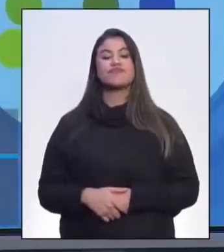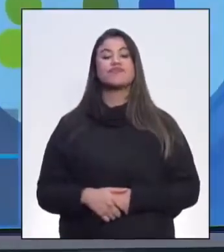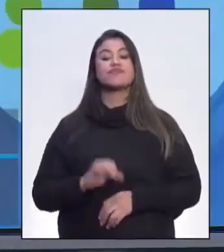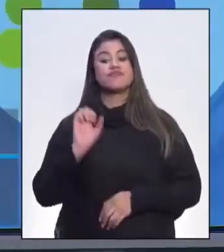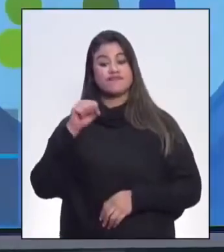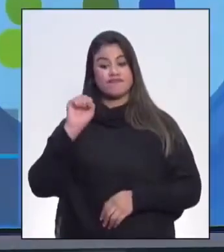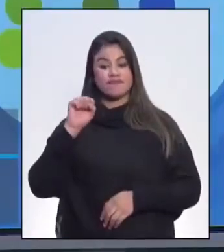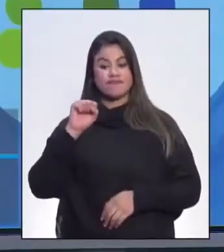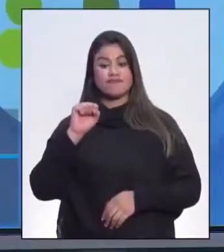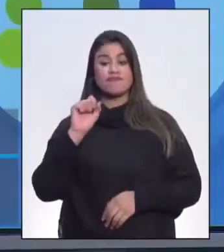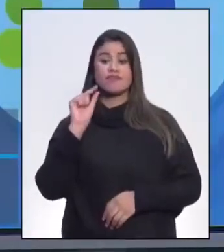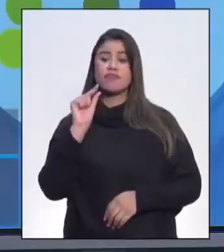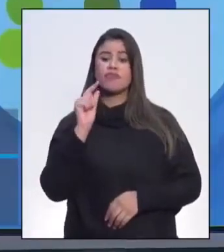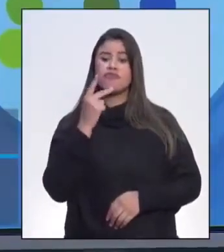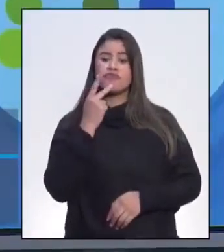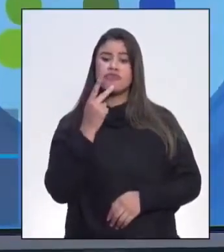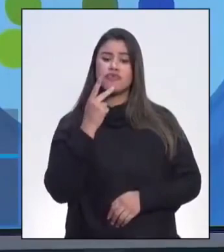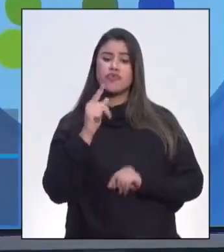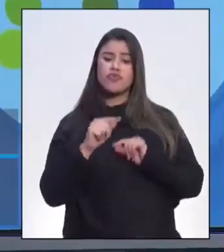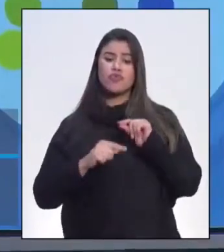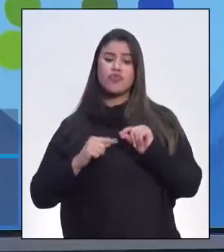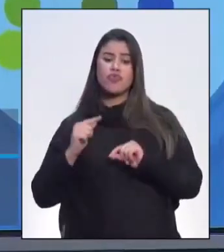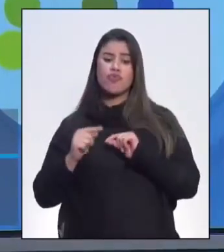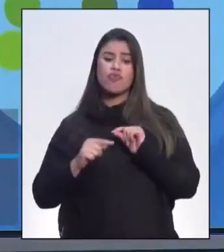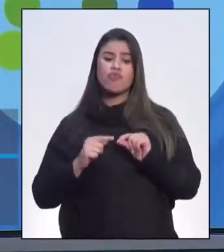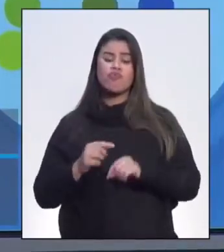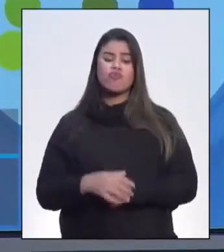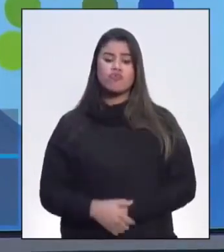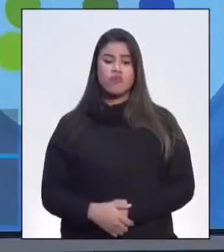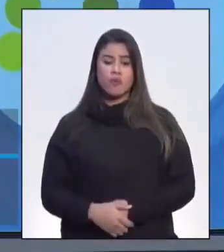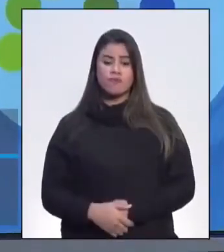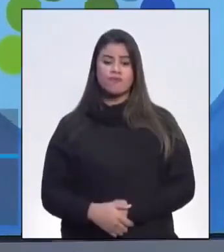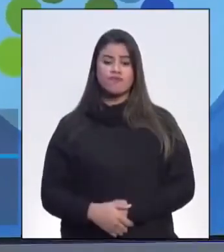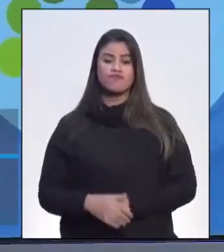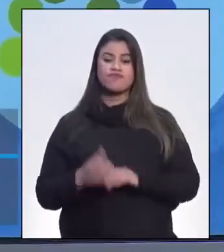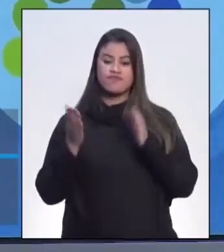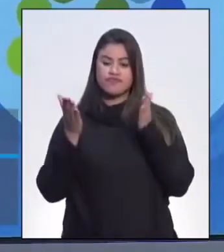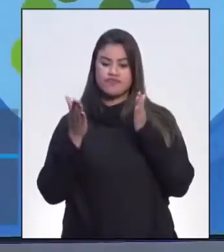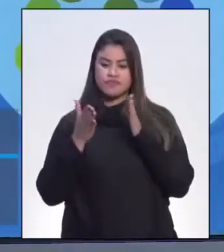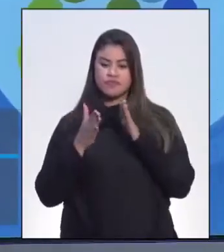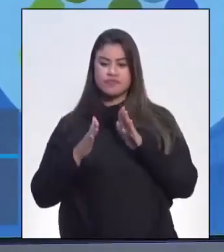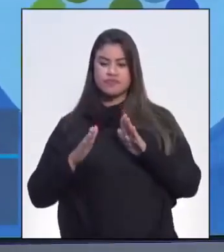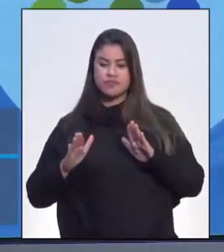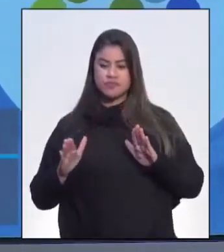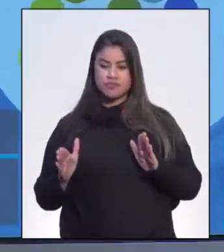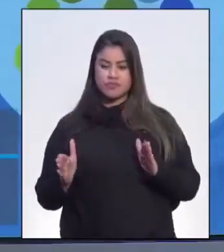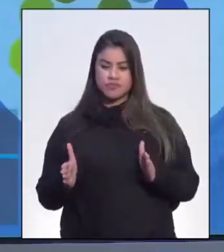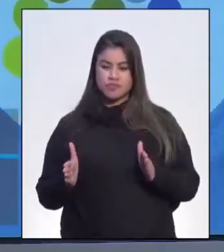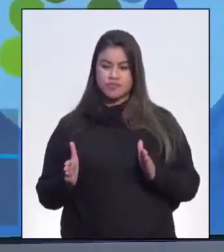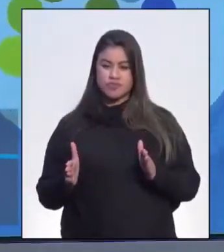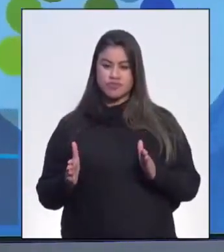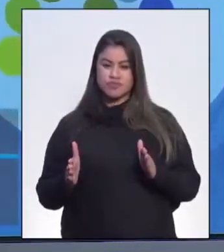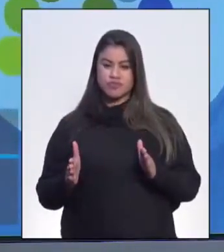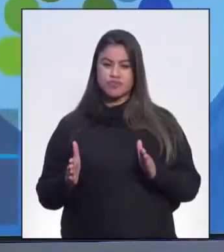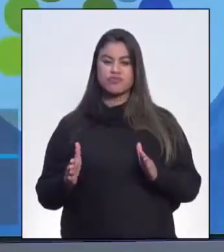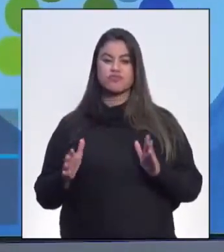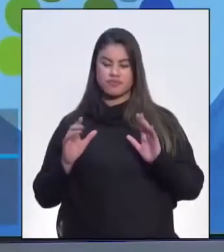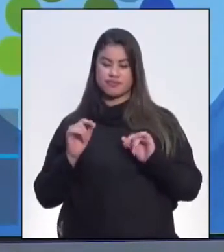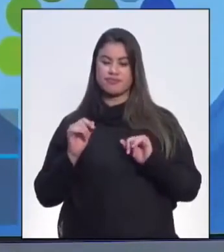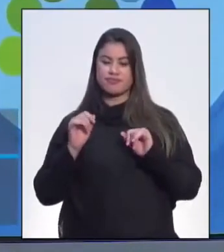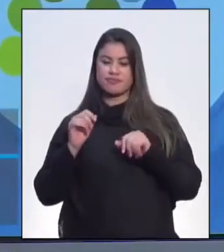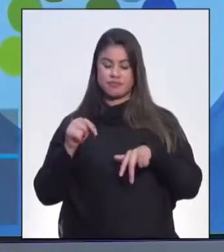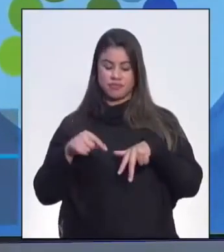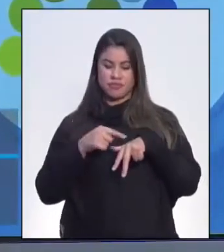gente falou é a questão também da cintura, né? Do quadril, para ser mais